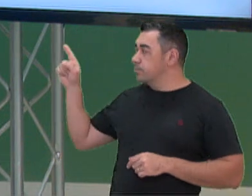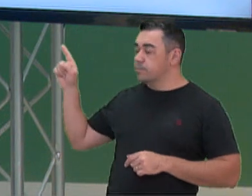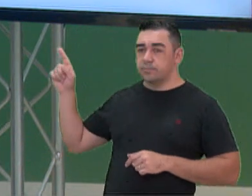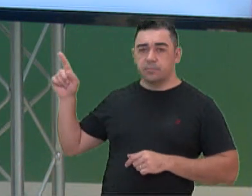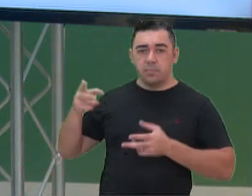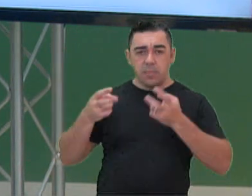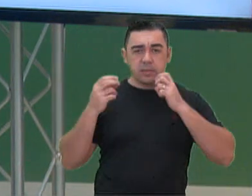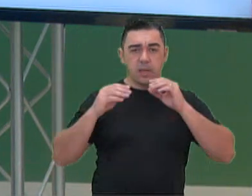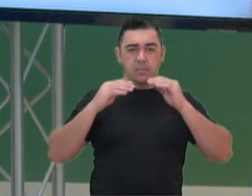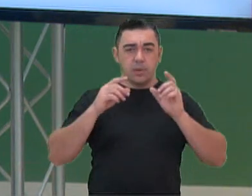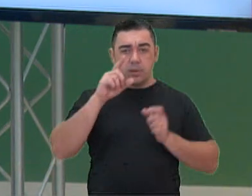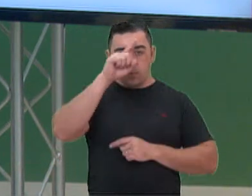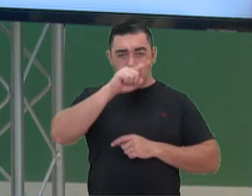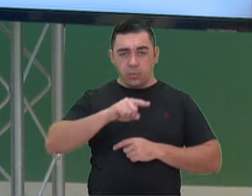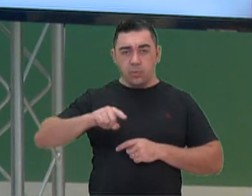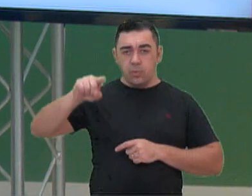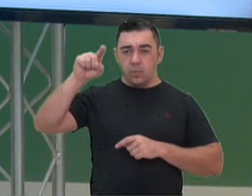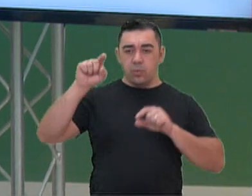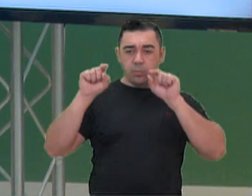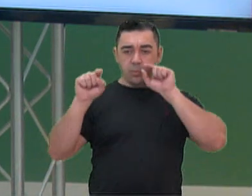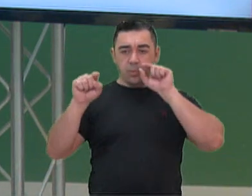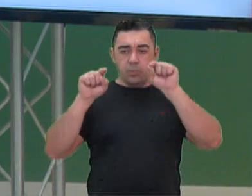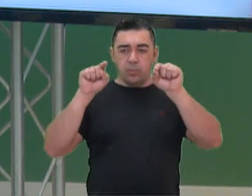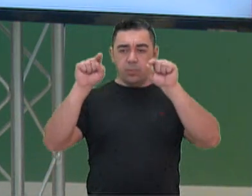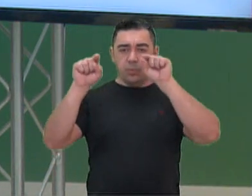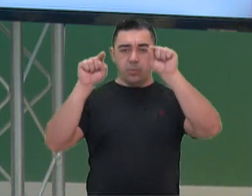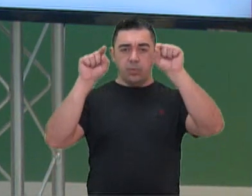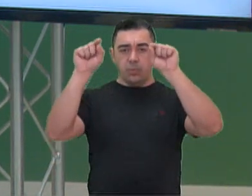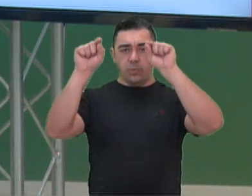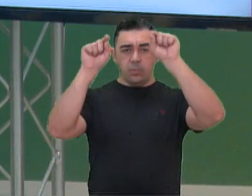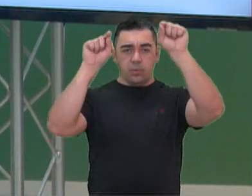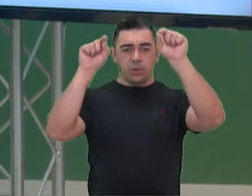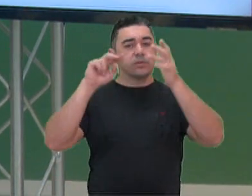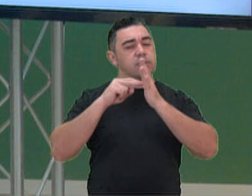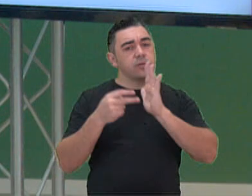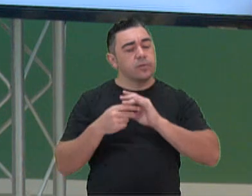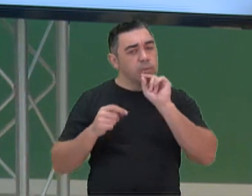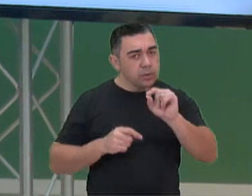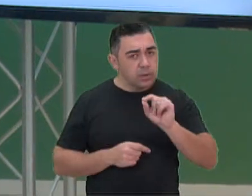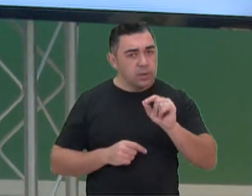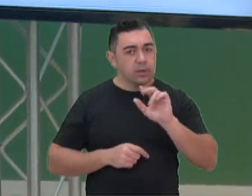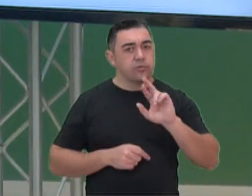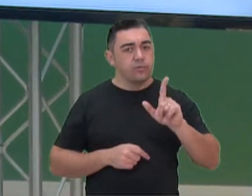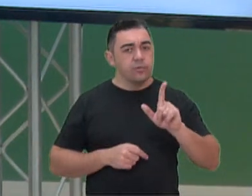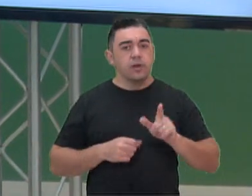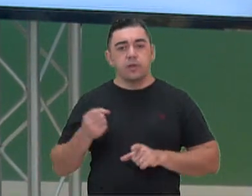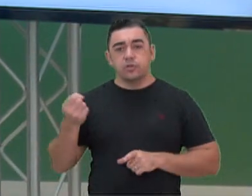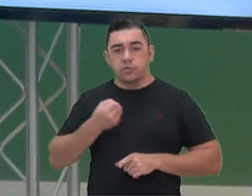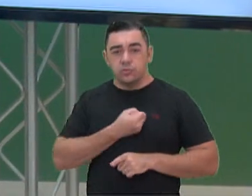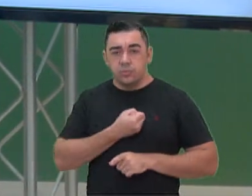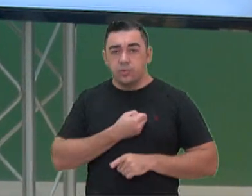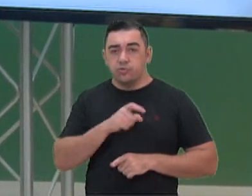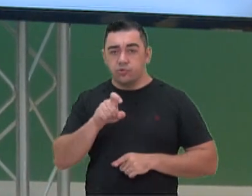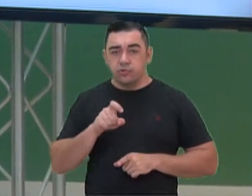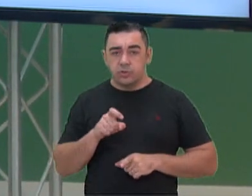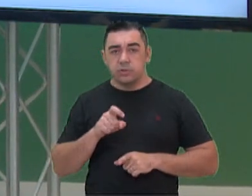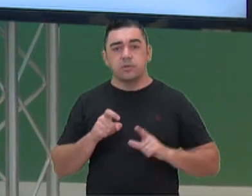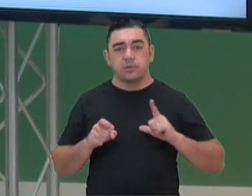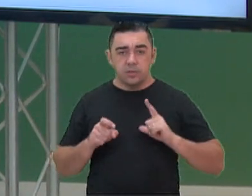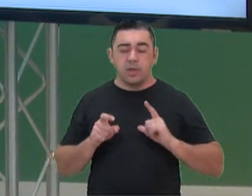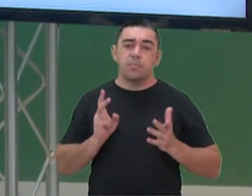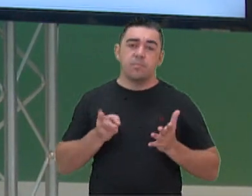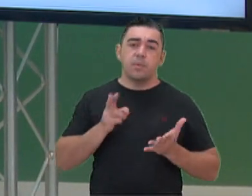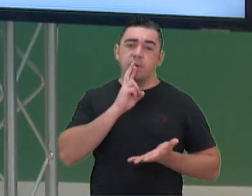gráfico, em vários momentos você vai pegar 2 pontos. Significam que, para diferentes valores de x, você tem uma mesma